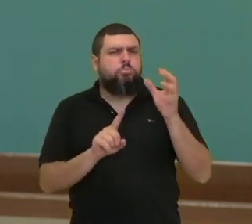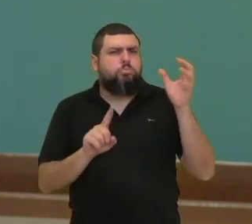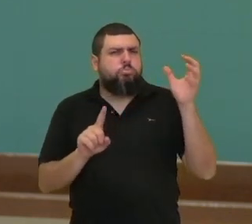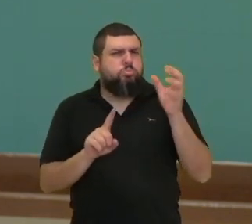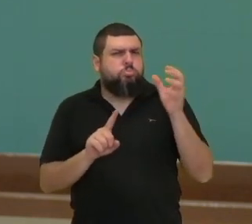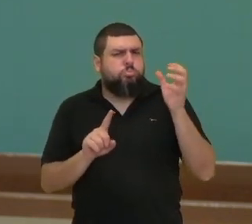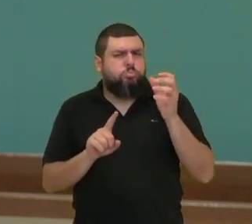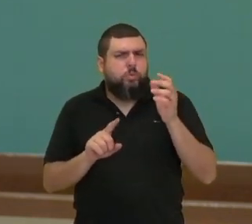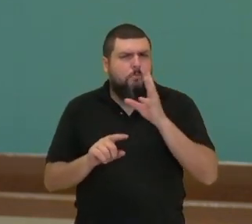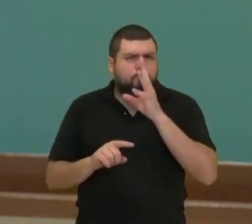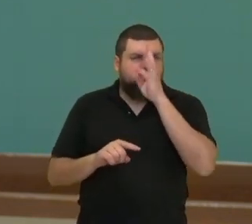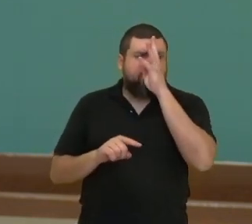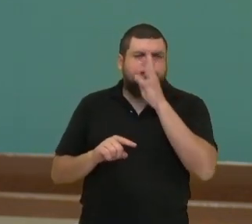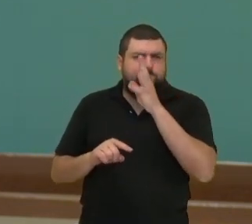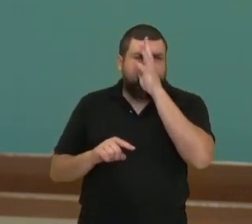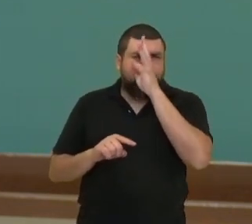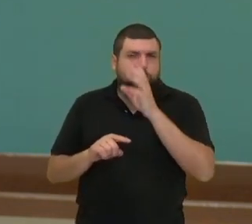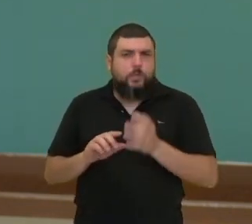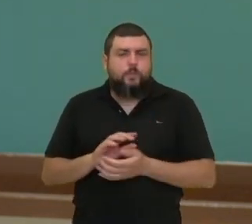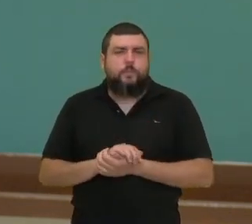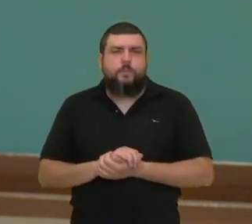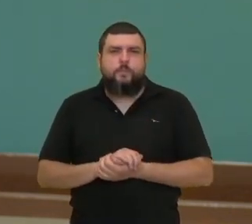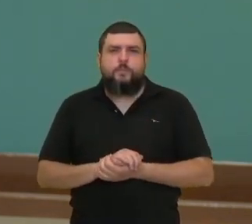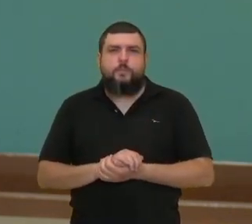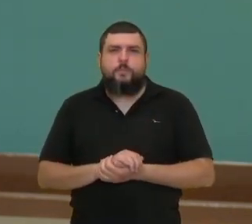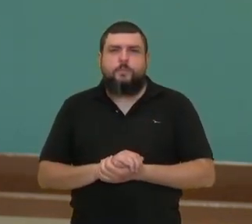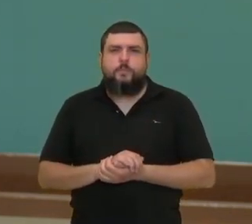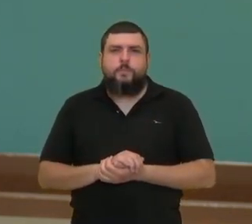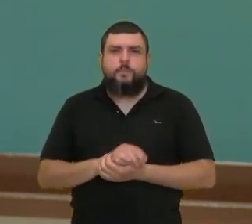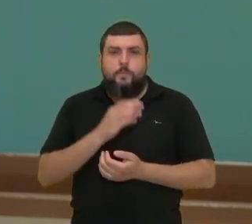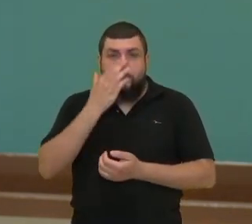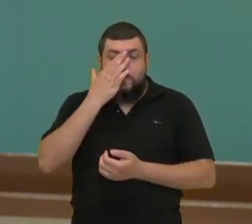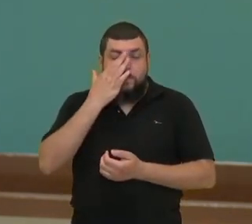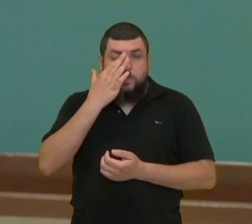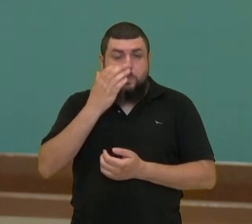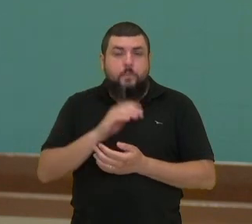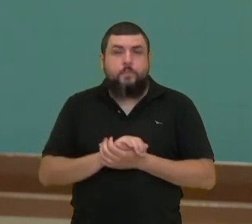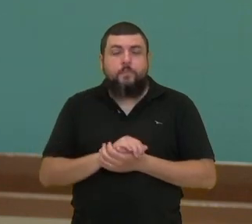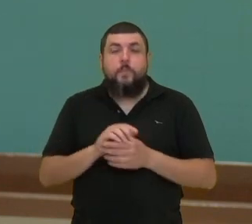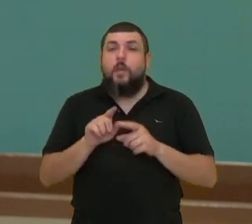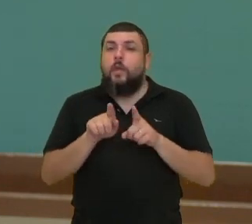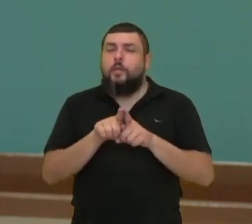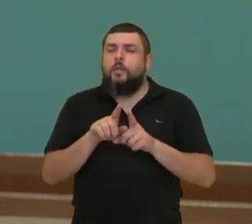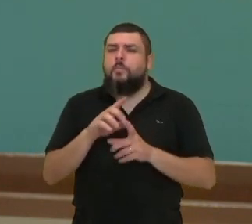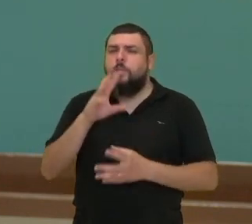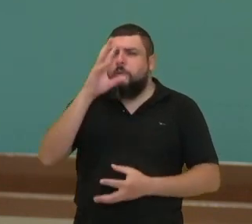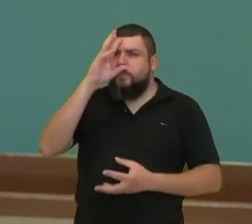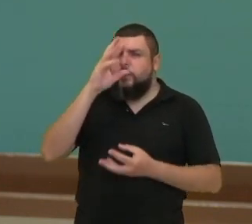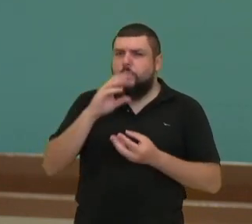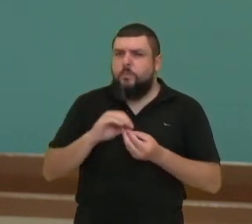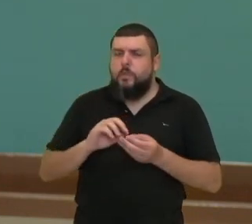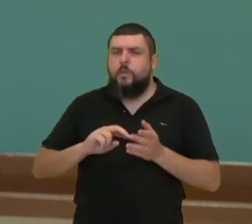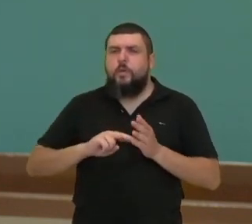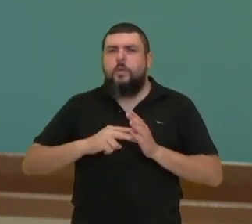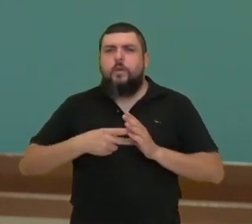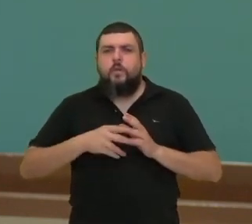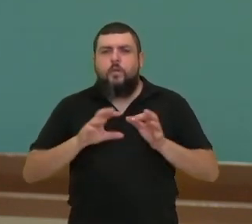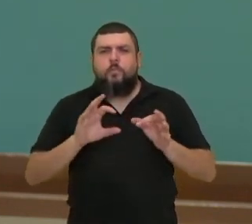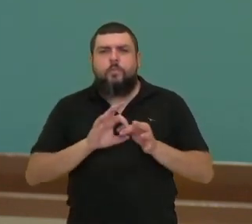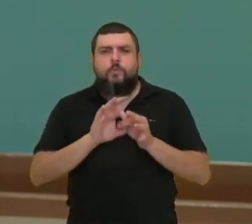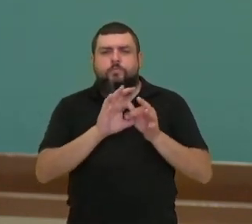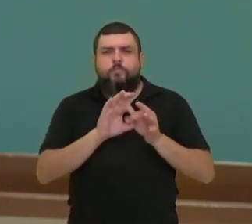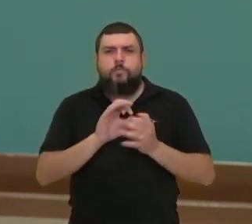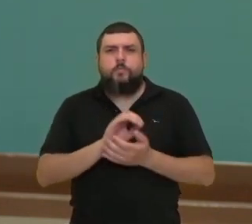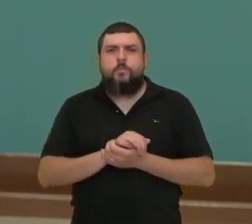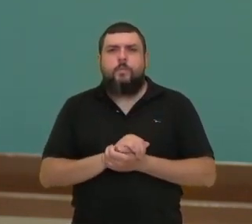à ingenuidade até mesmo das crianças? Nós compreendemos o que são conjunções e locuções conjuntivas. Nós